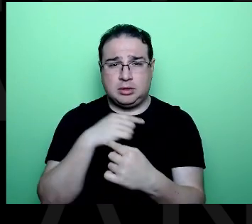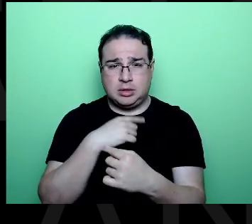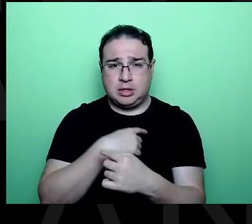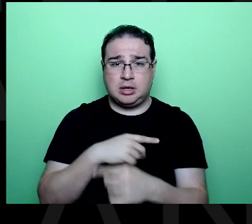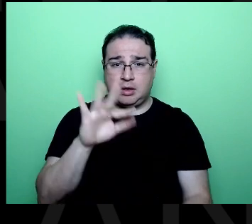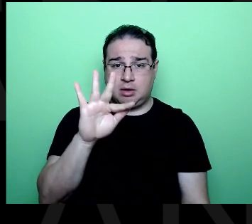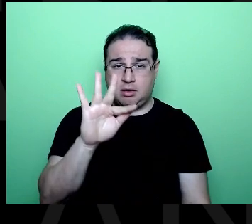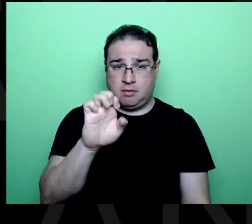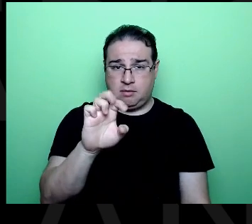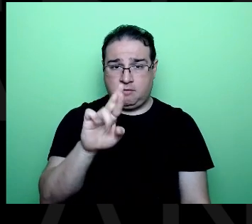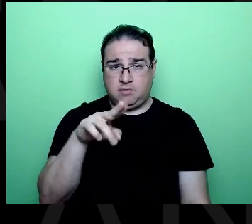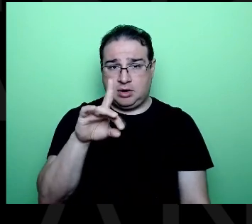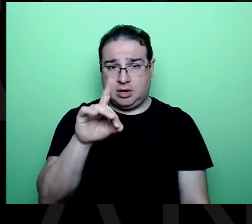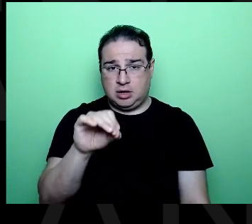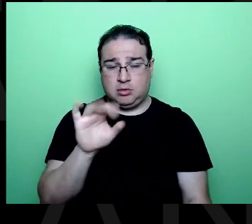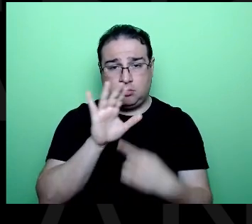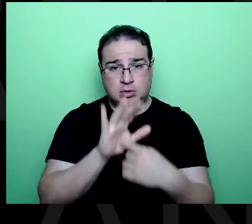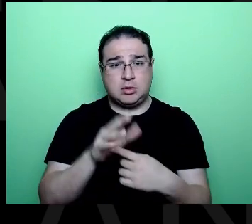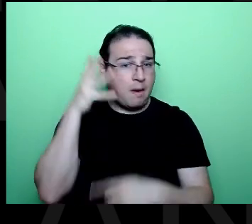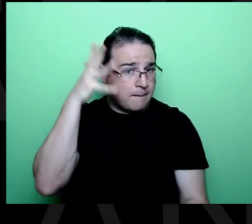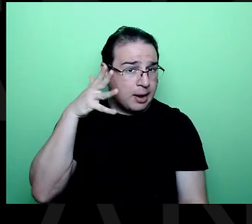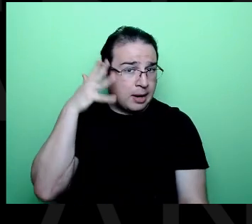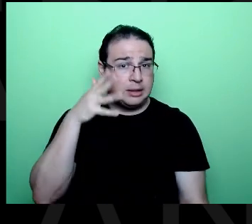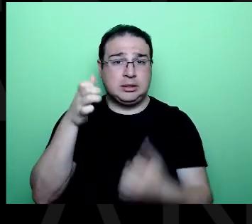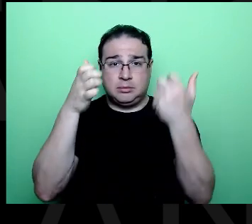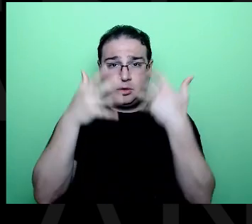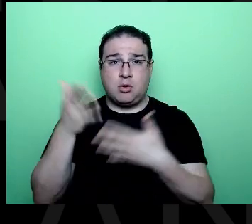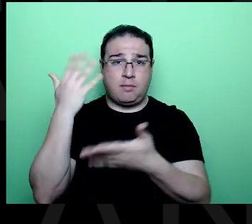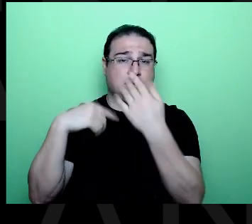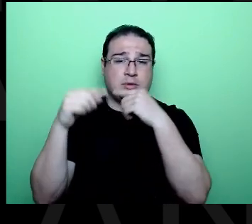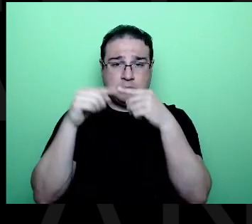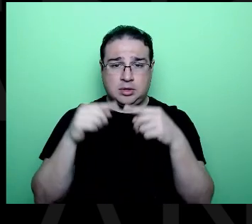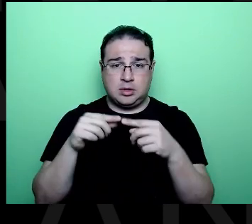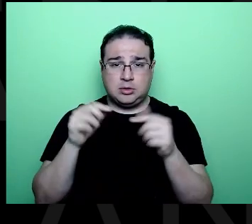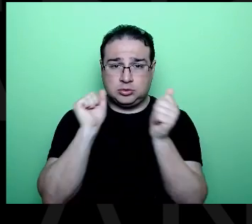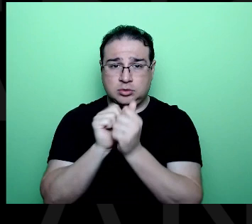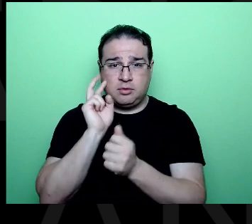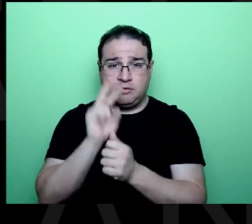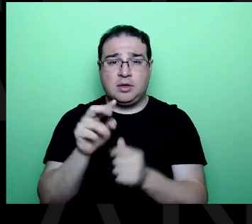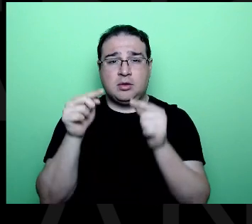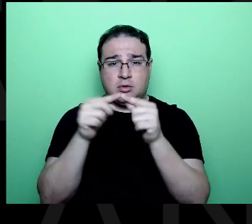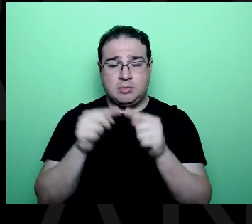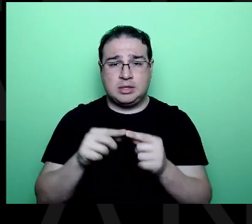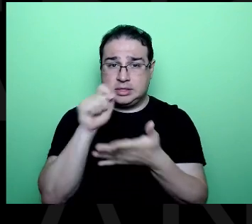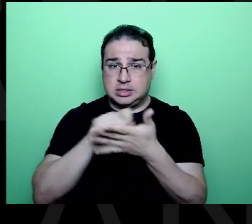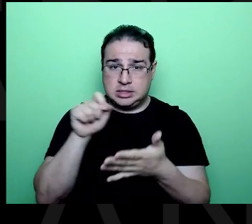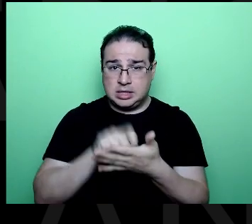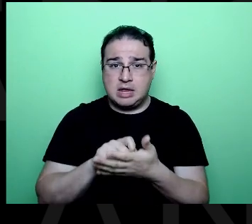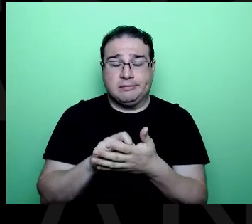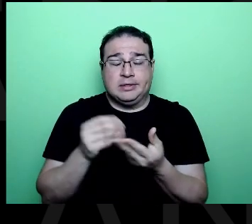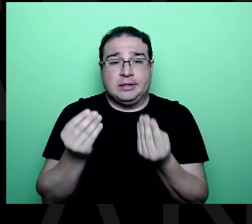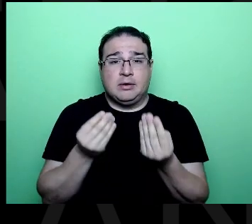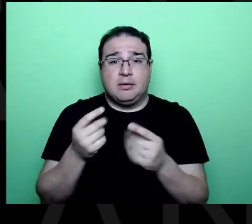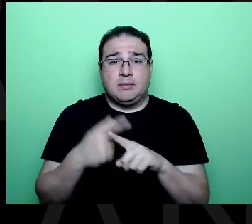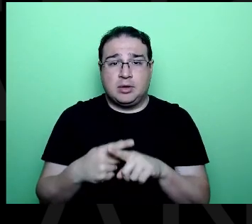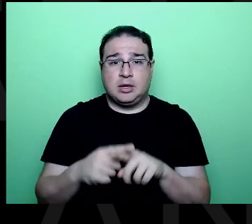o Fernando, ele numa palestra que ele deu, eu estava assistindo, ele falou que escrevia